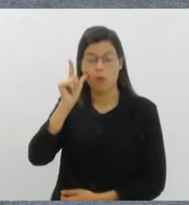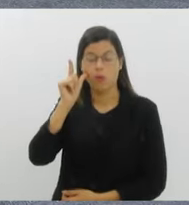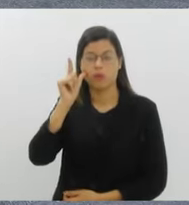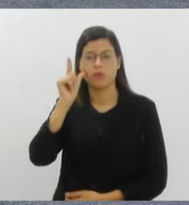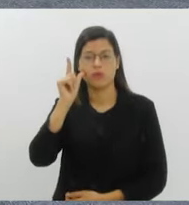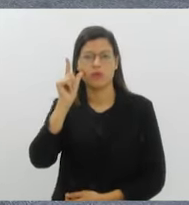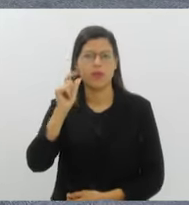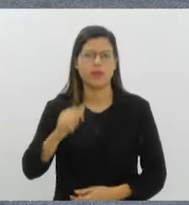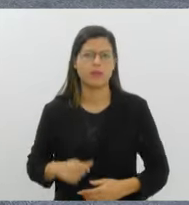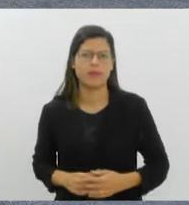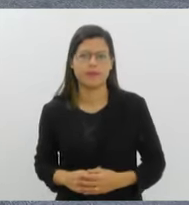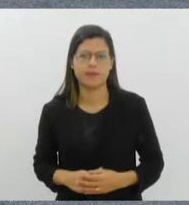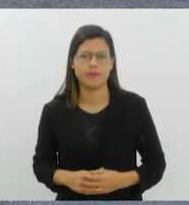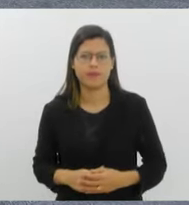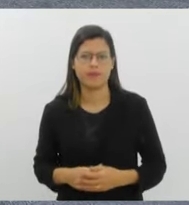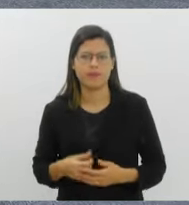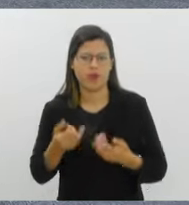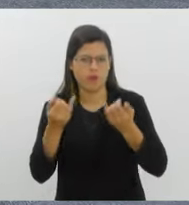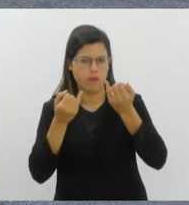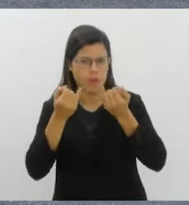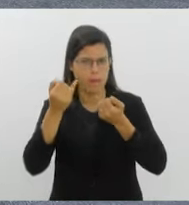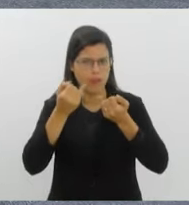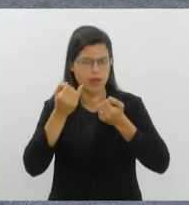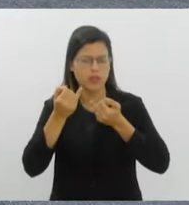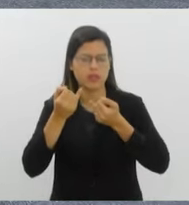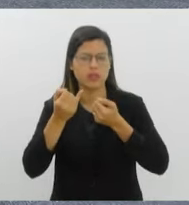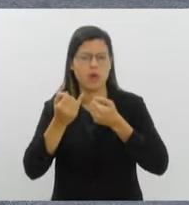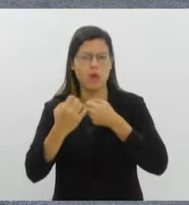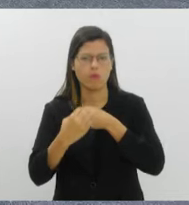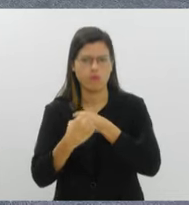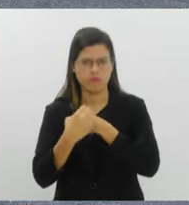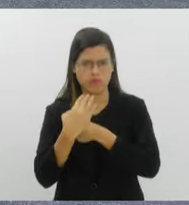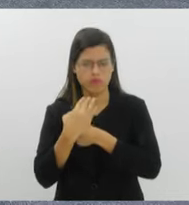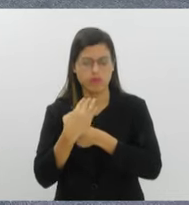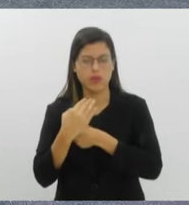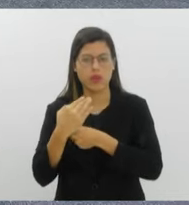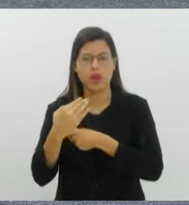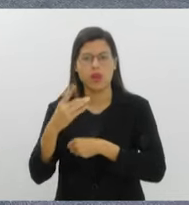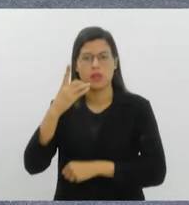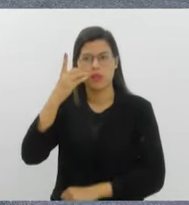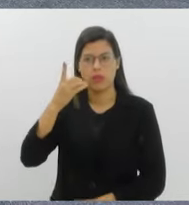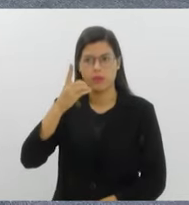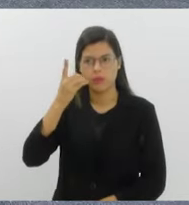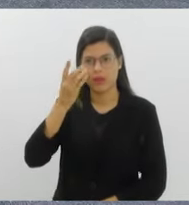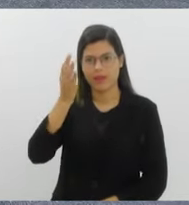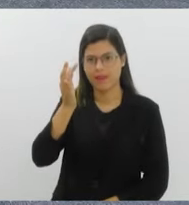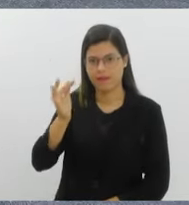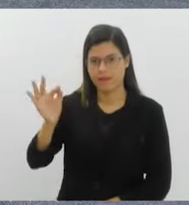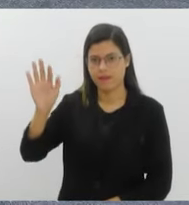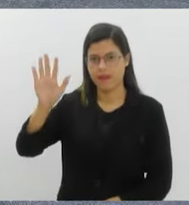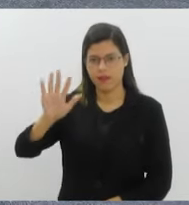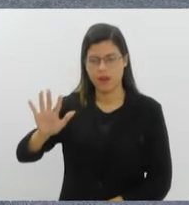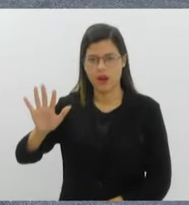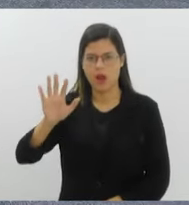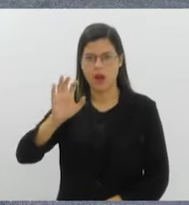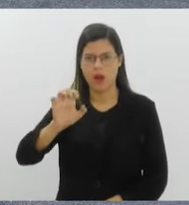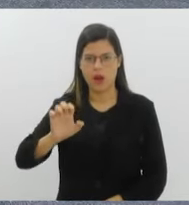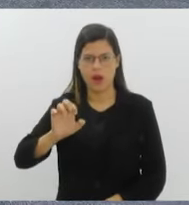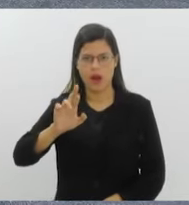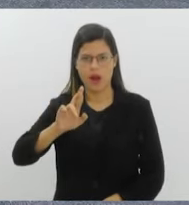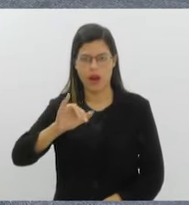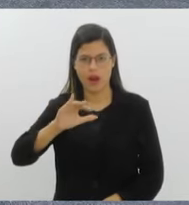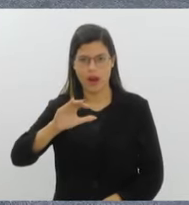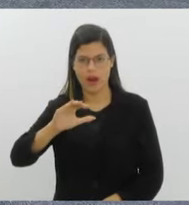tive a notícia que a deputada federal Érica Cocai, do PT